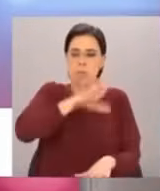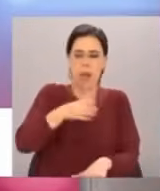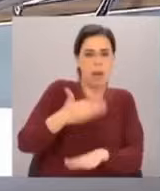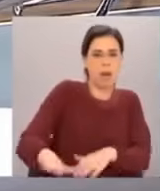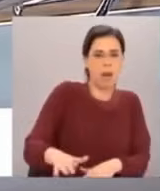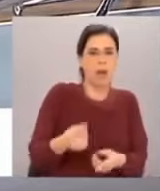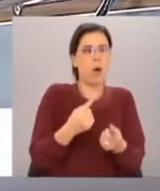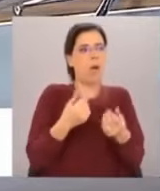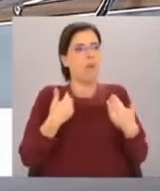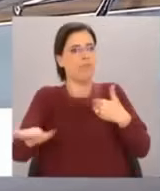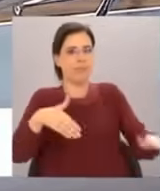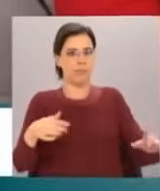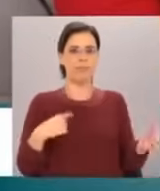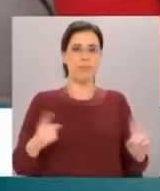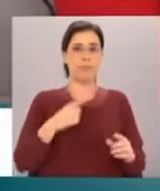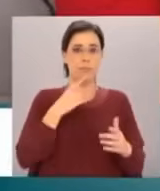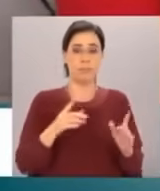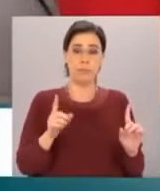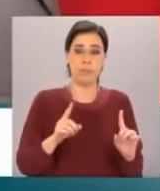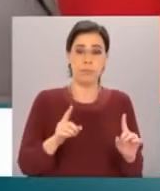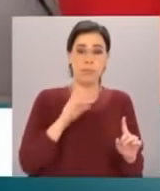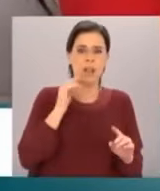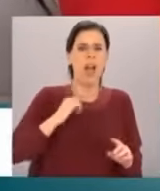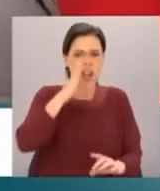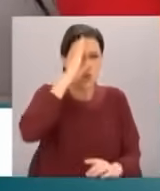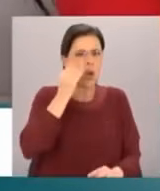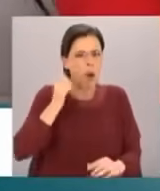novos nem misóginos nem sequer está Desculpa